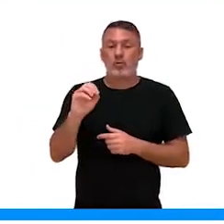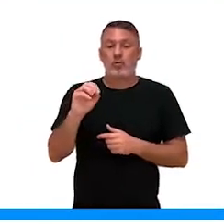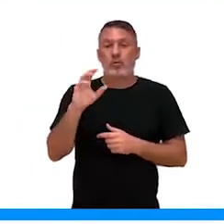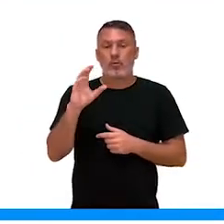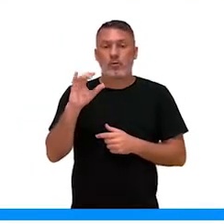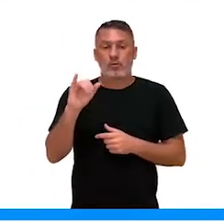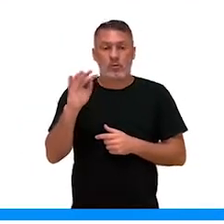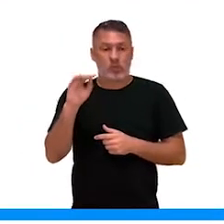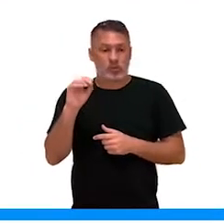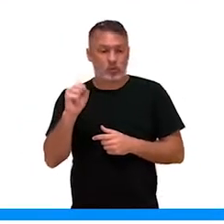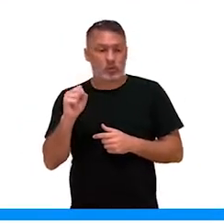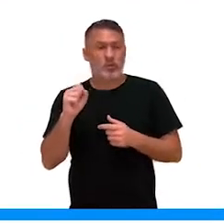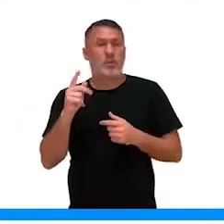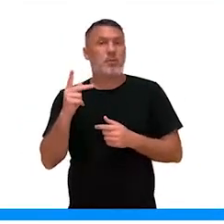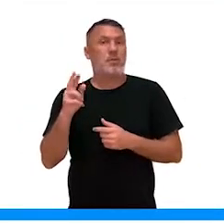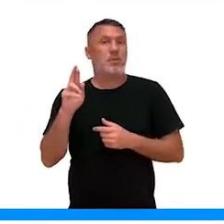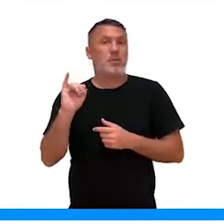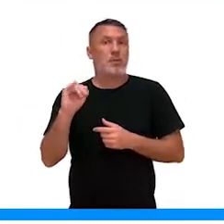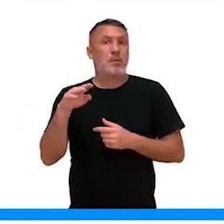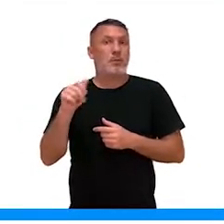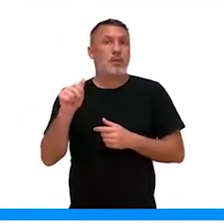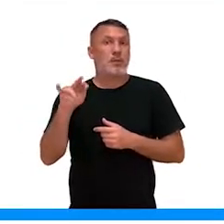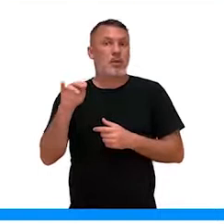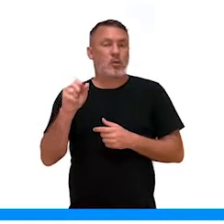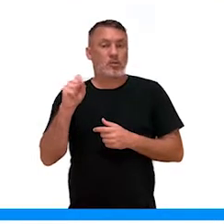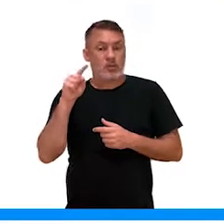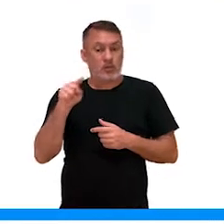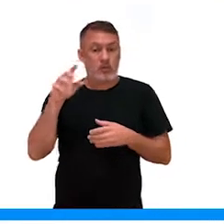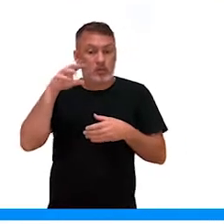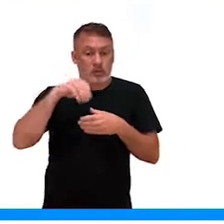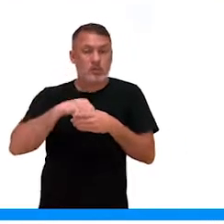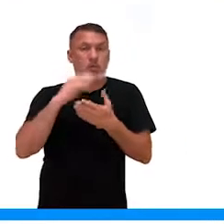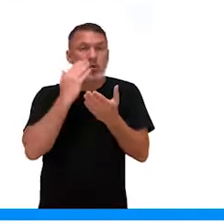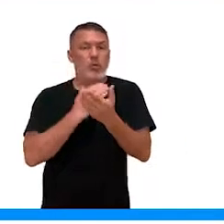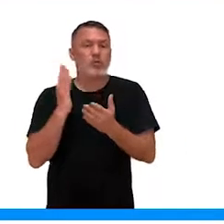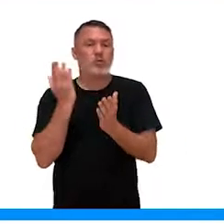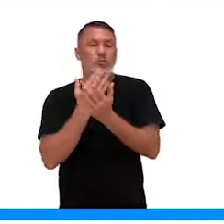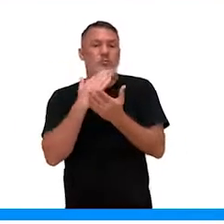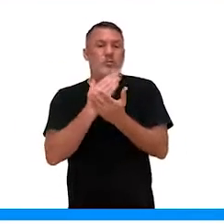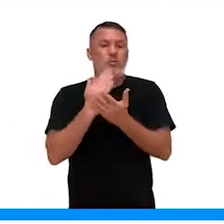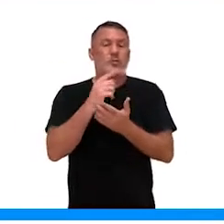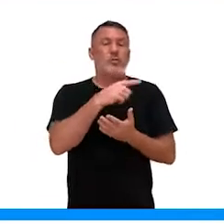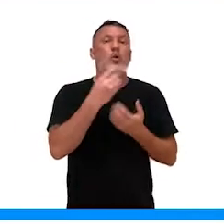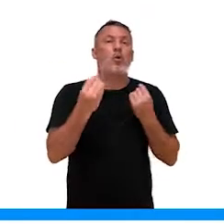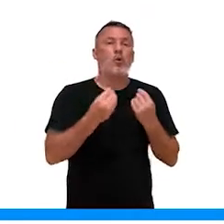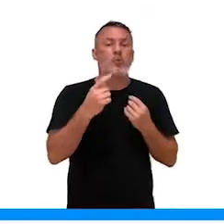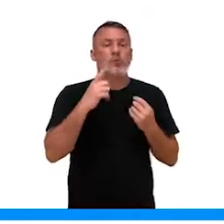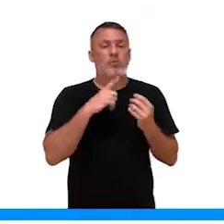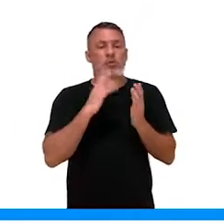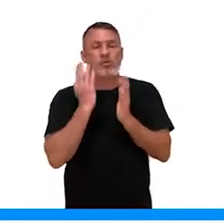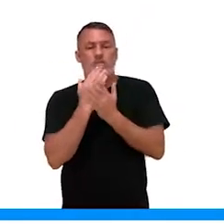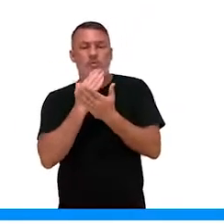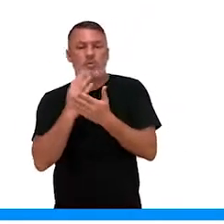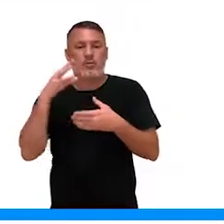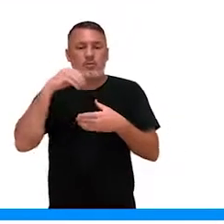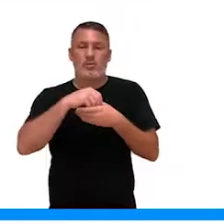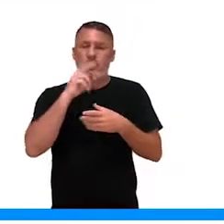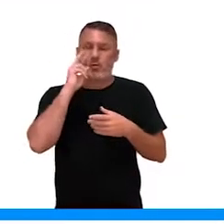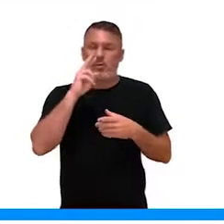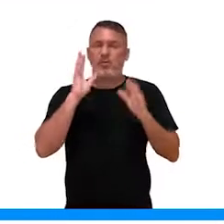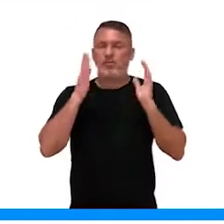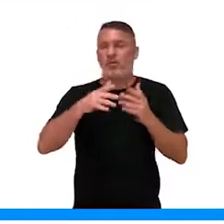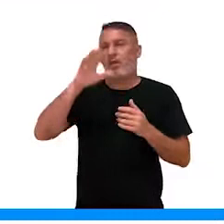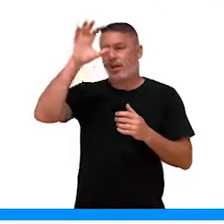de ovócitos primários. Esses ovócitos primários, eles começam então a divisão. No processo